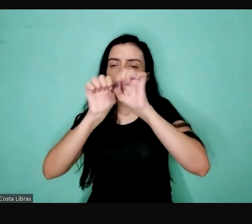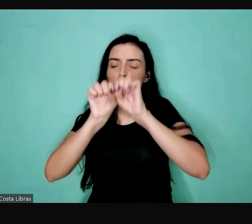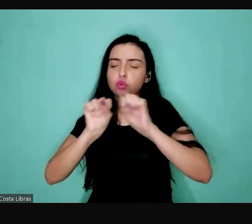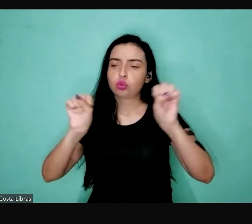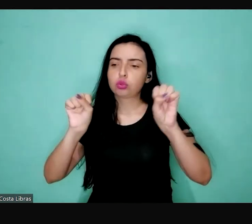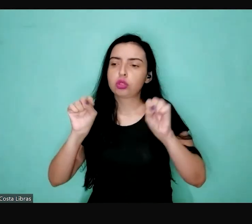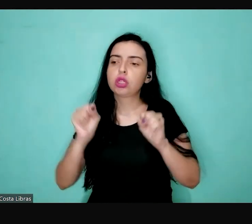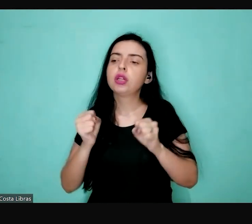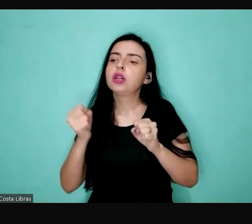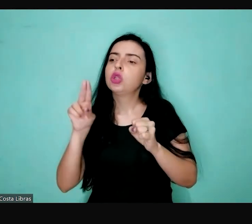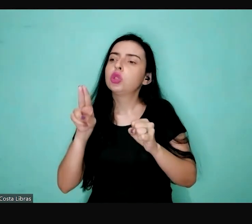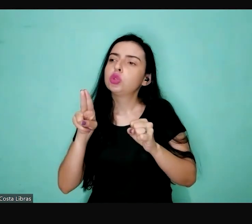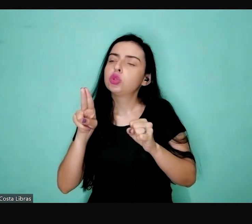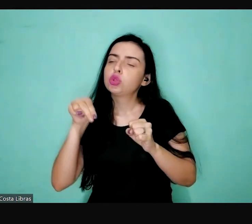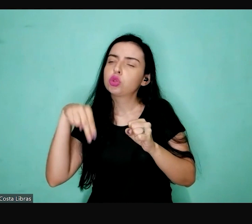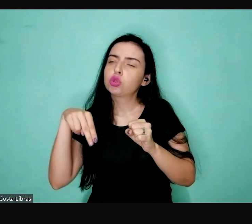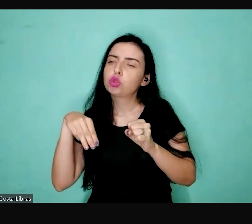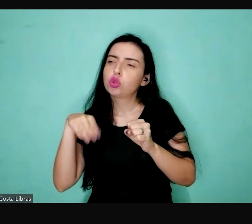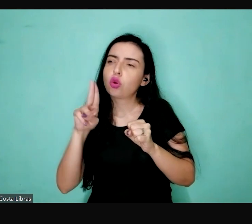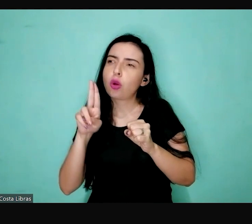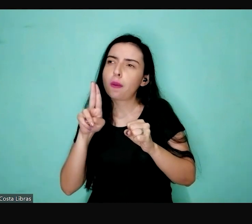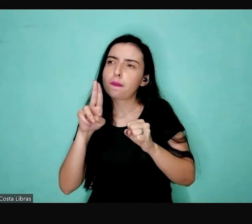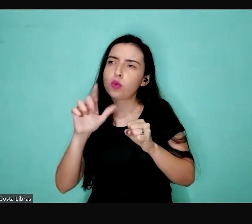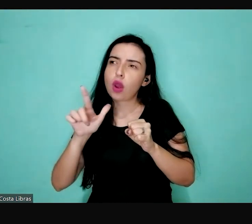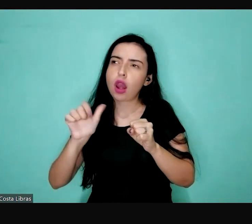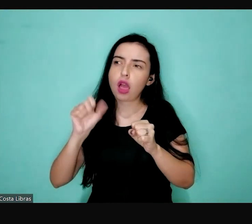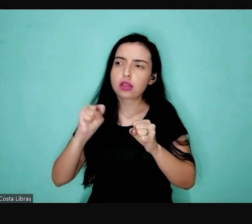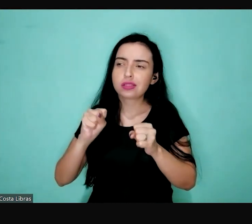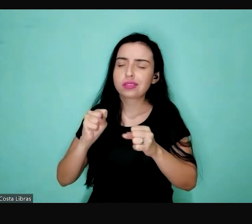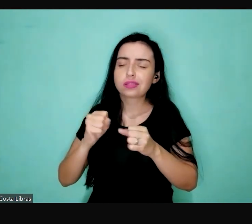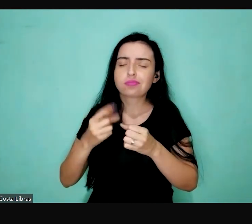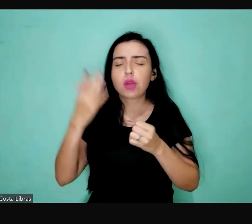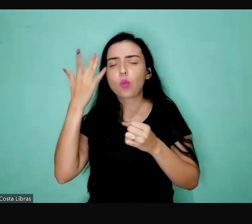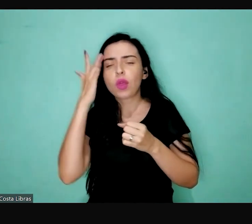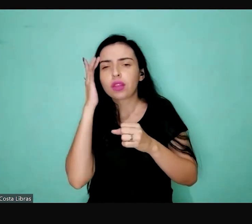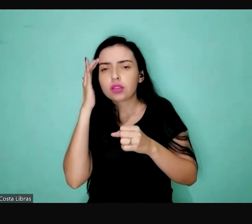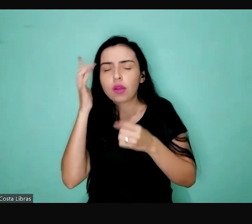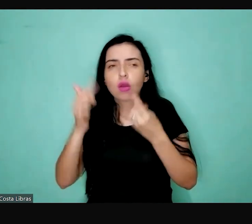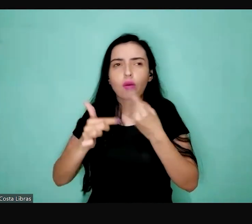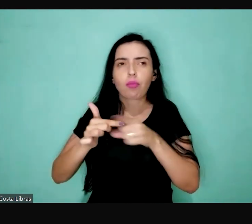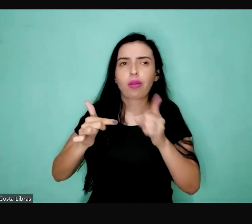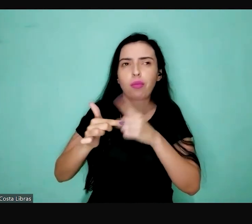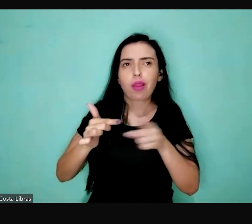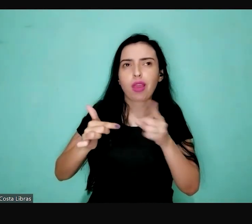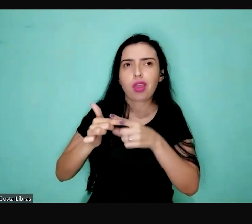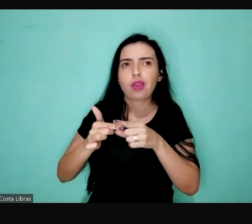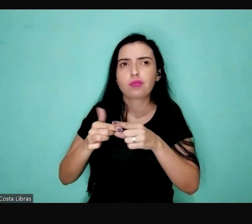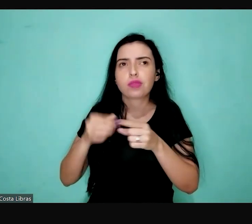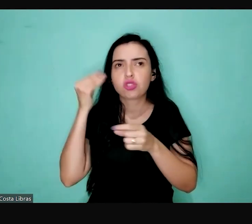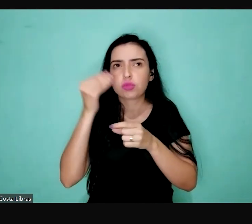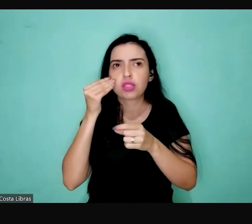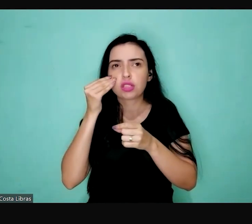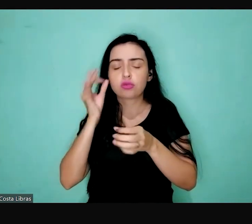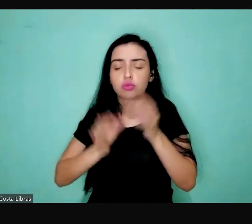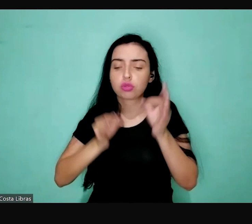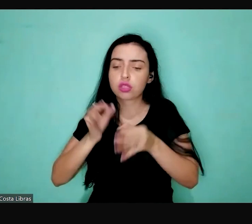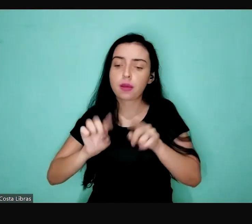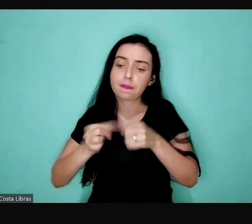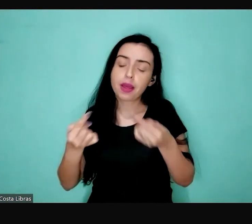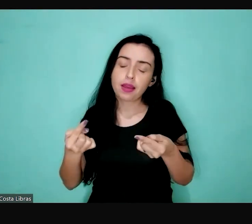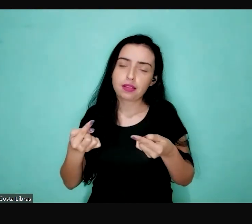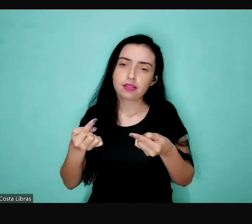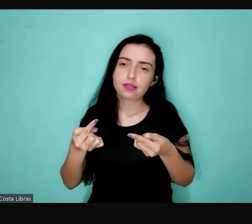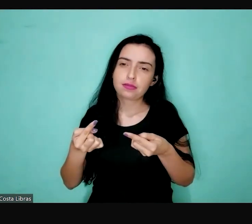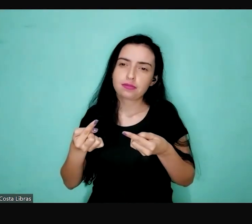daí sintetizamos o entendimento sobre determinados problemas frequentes na via judicial, mas ainda assim